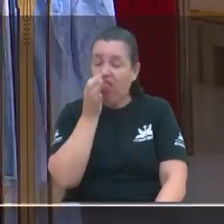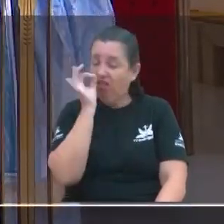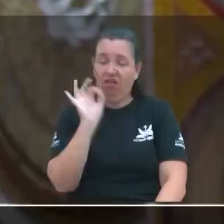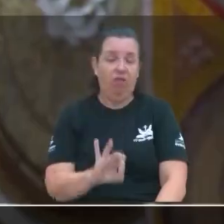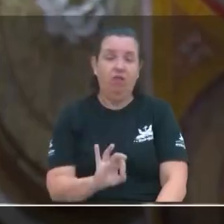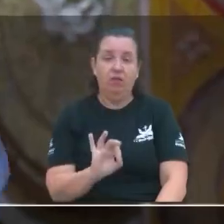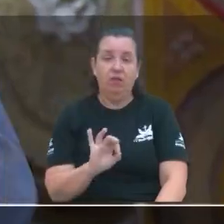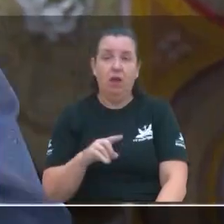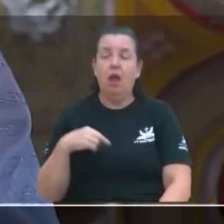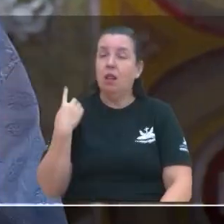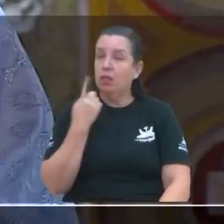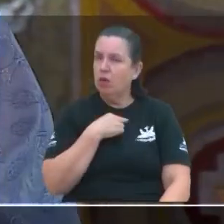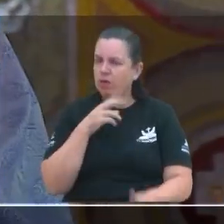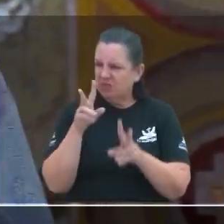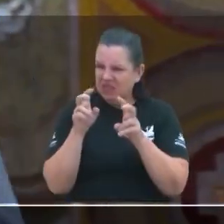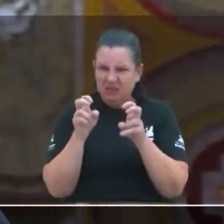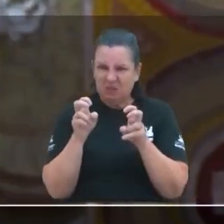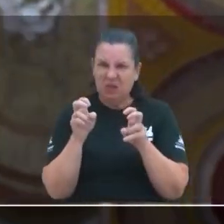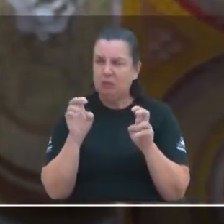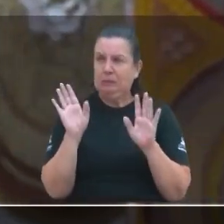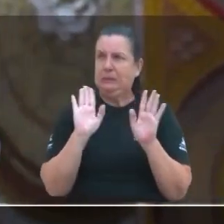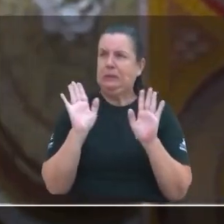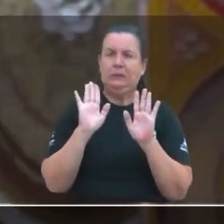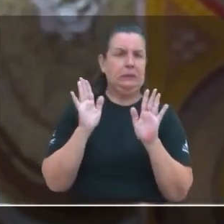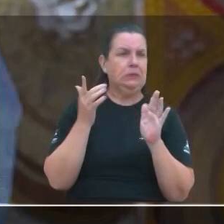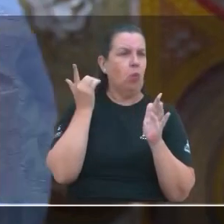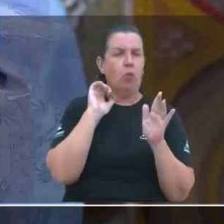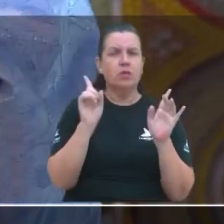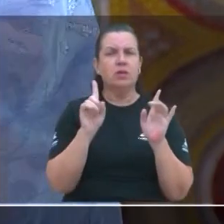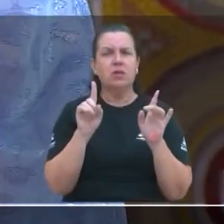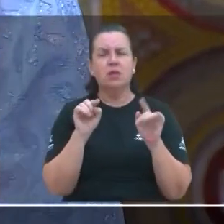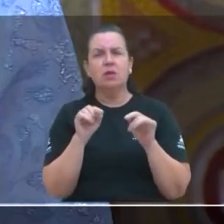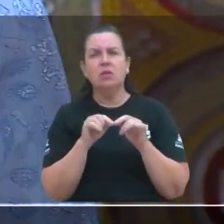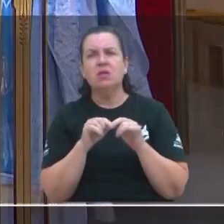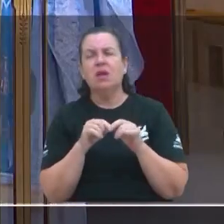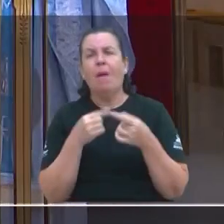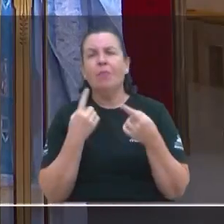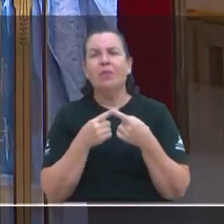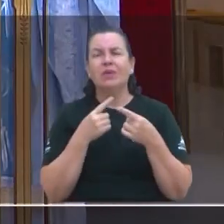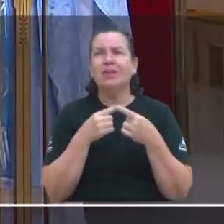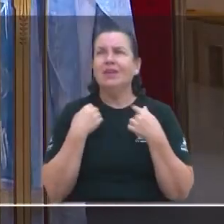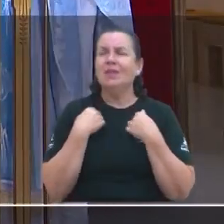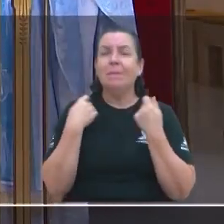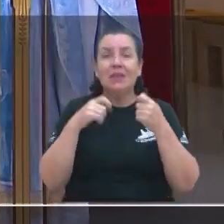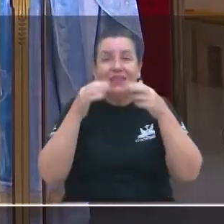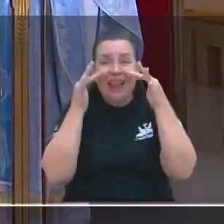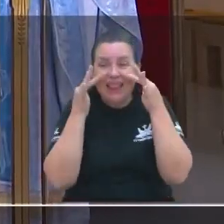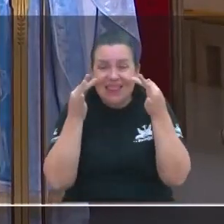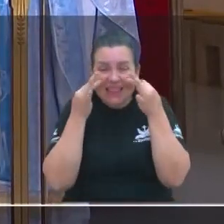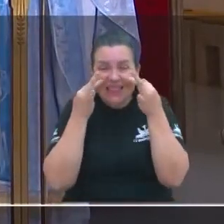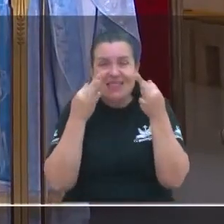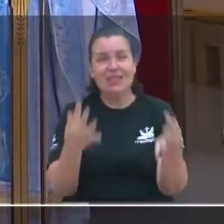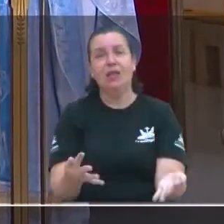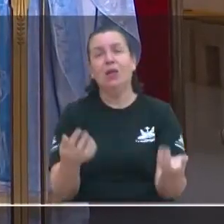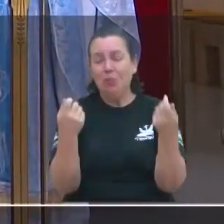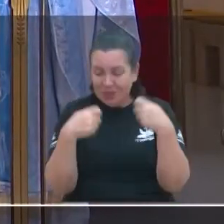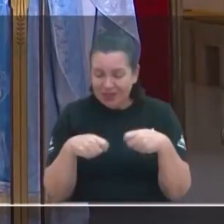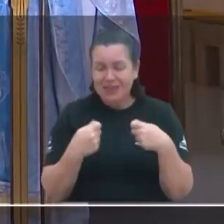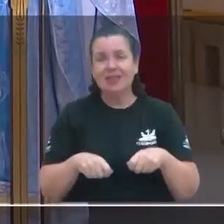Nós não estamos percebendo. Isso é uma questão de você estar atento.